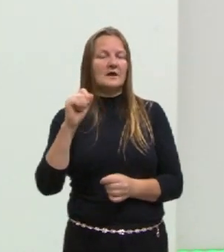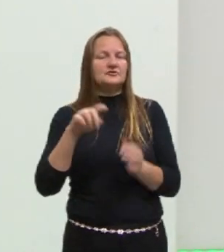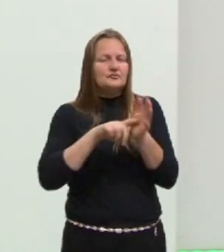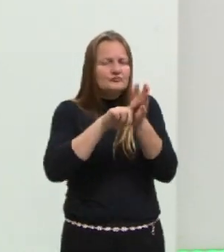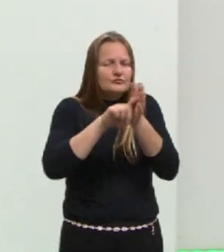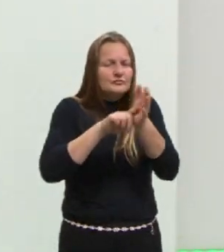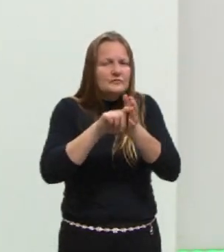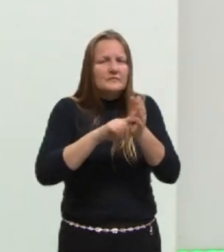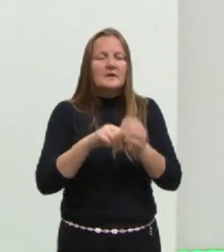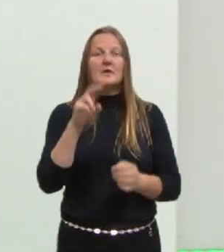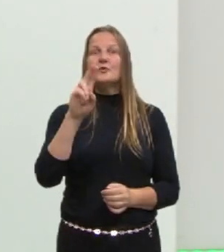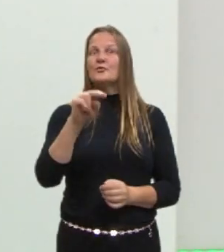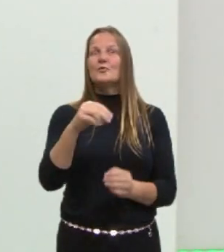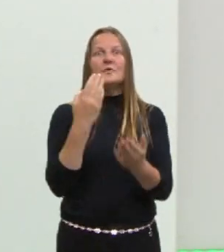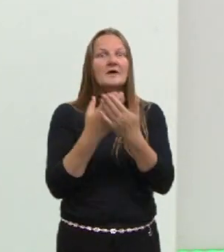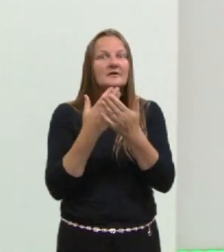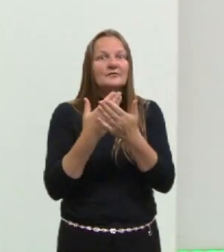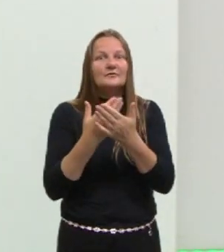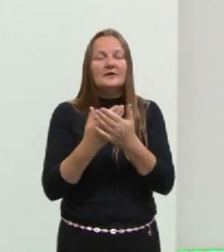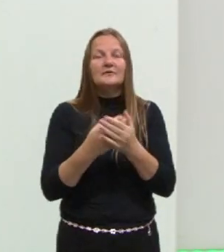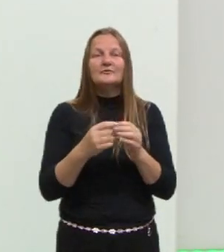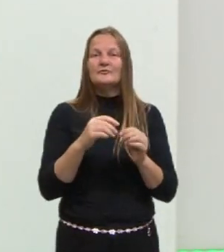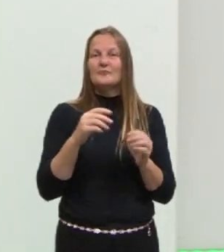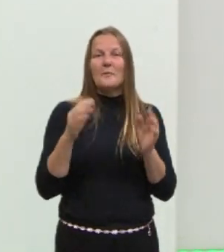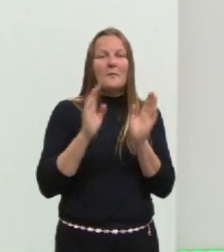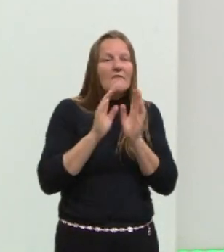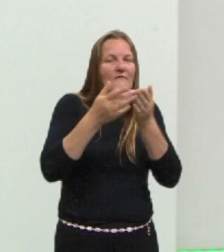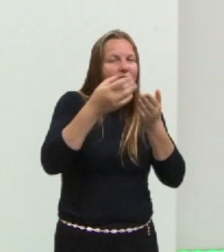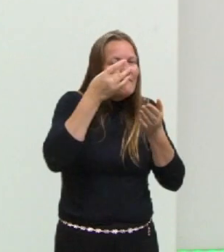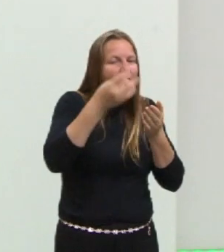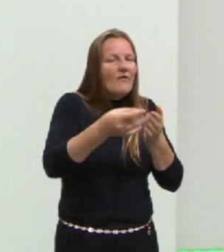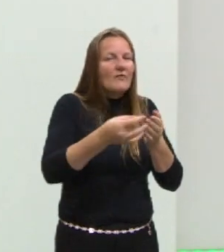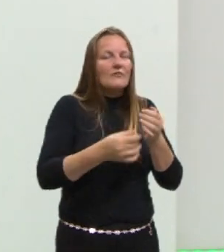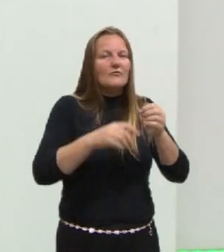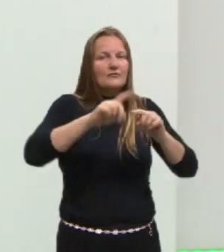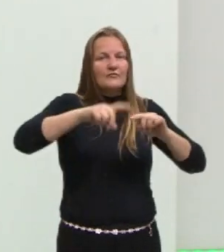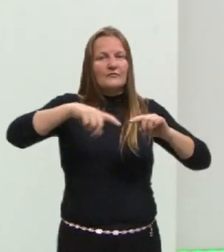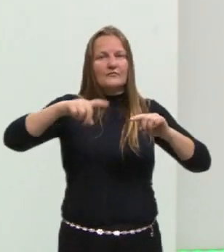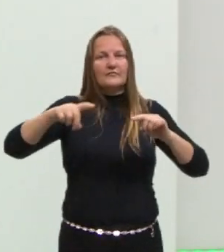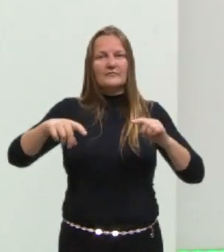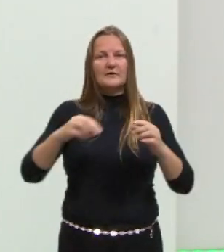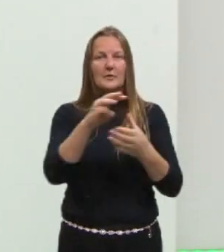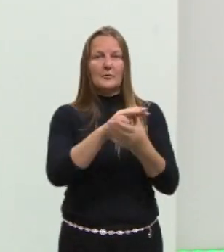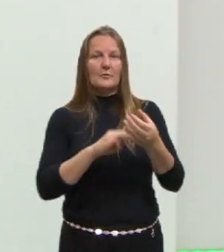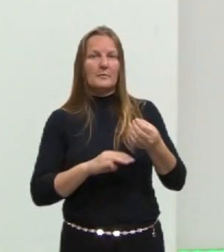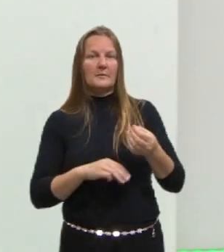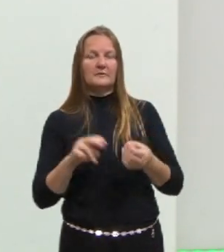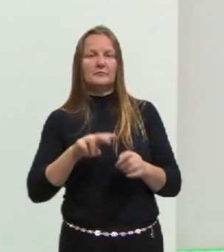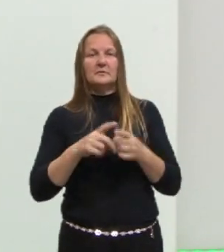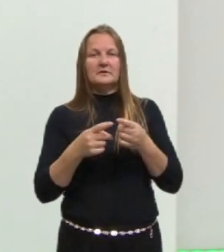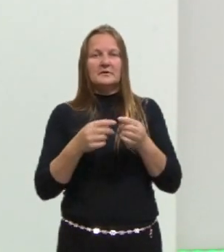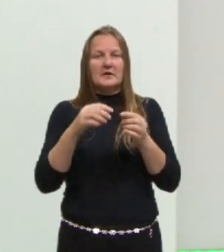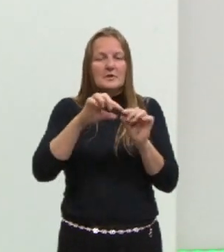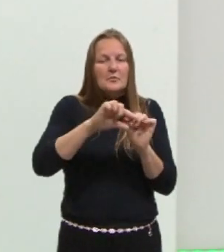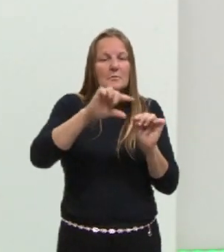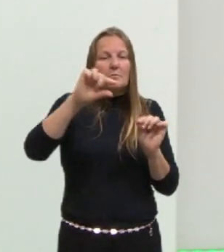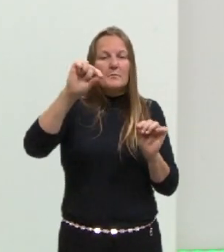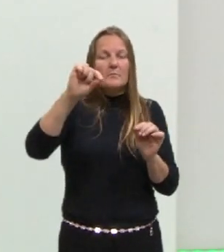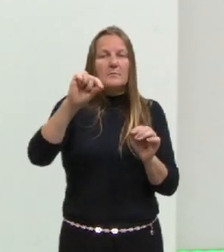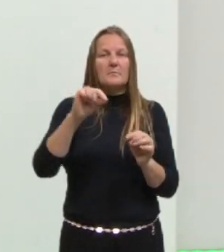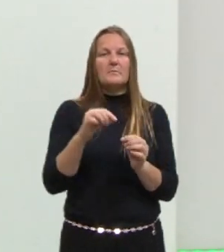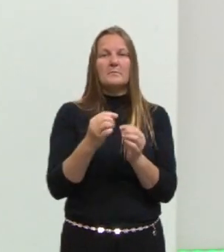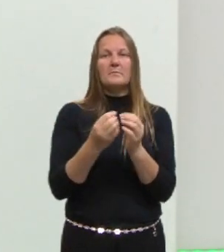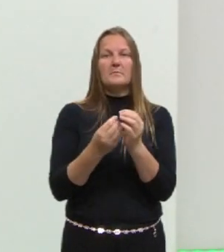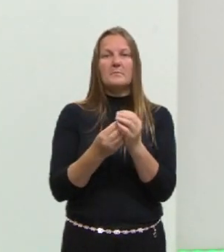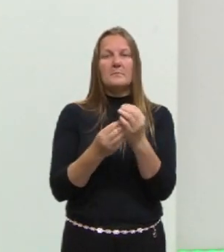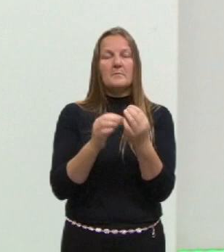essa planta nunca tinha sido estudada nesse sentido. Então era essa a minha variação, não o método que eu utilizei, mas a minha planta. Tá,